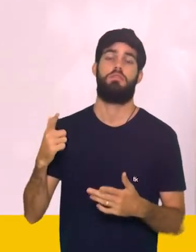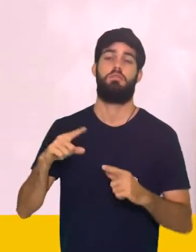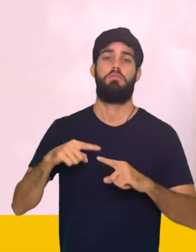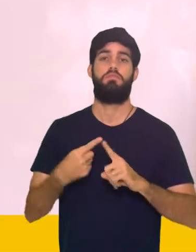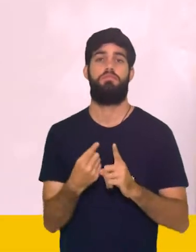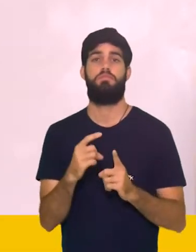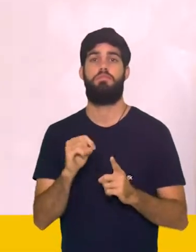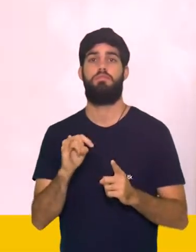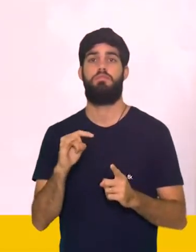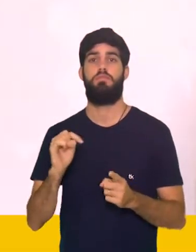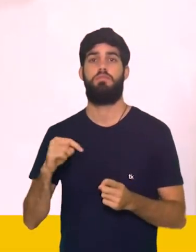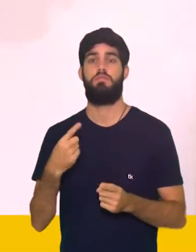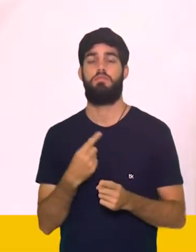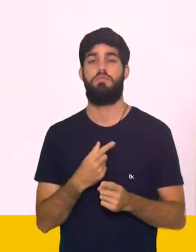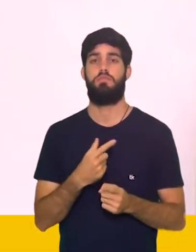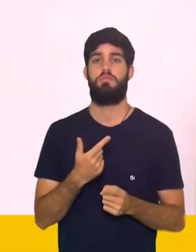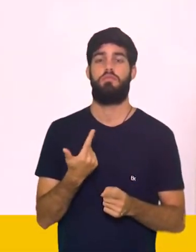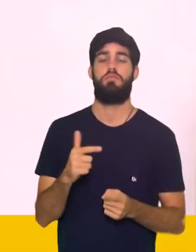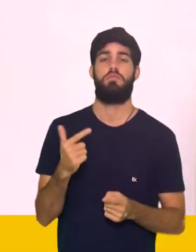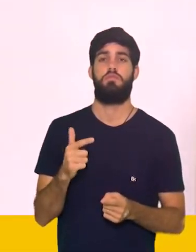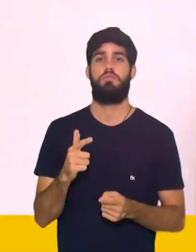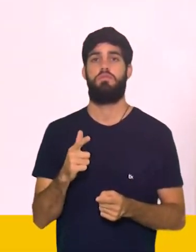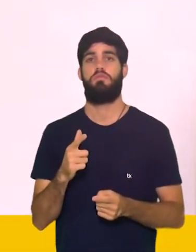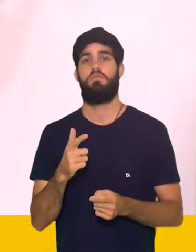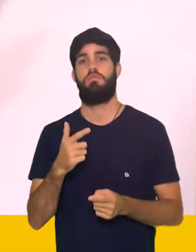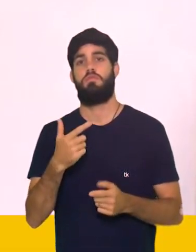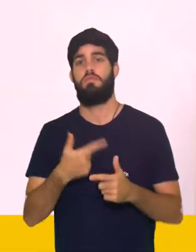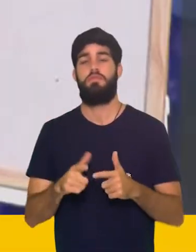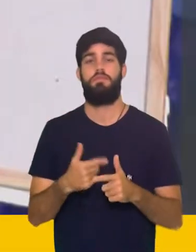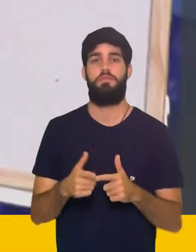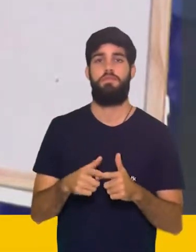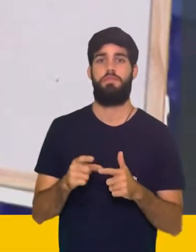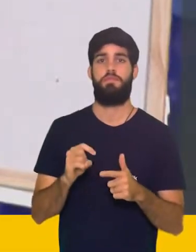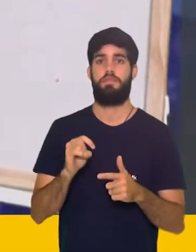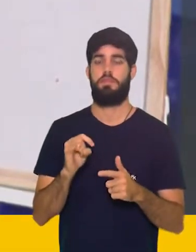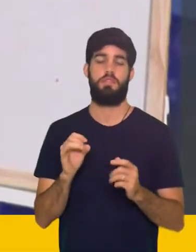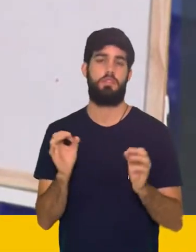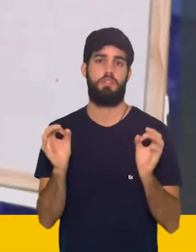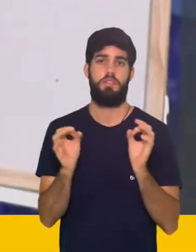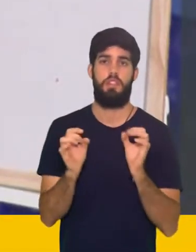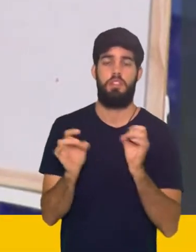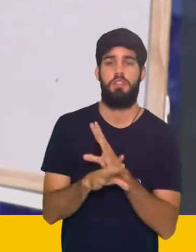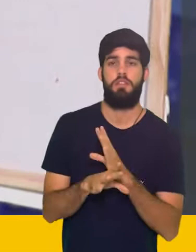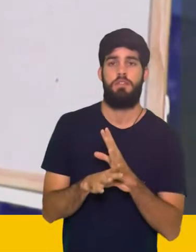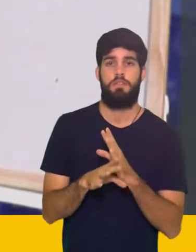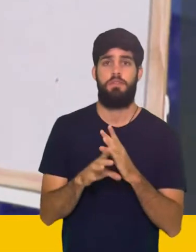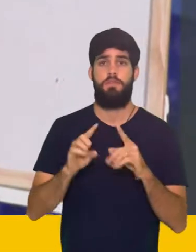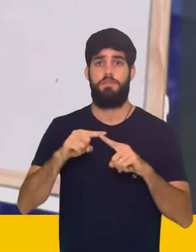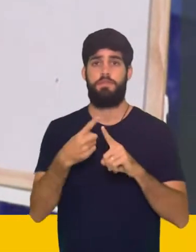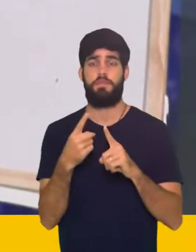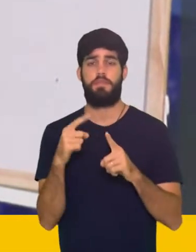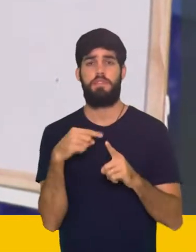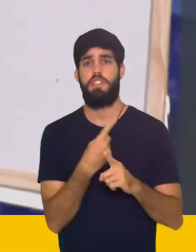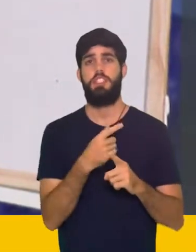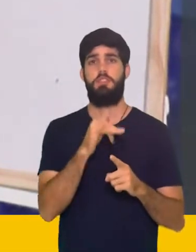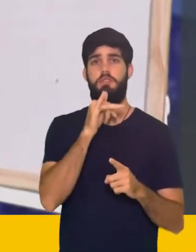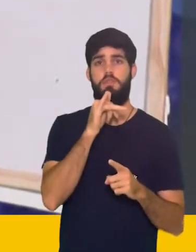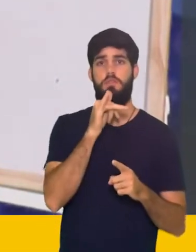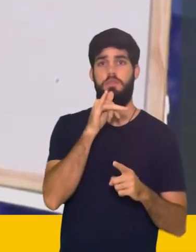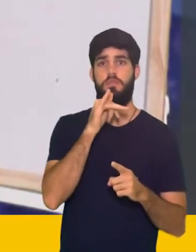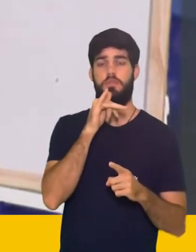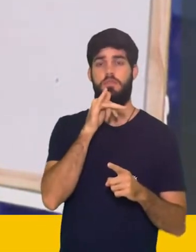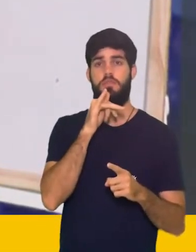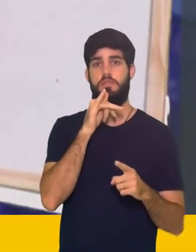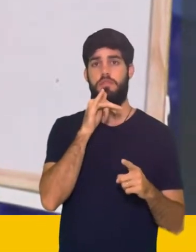nós começássemos resolvendo, justificando, não teria problema. Mas como a gente tem uma situação